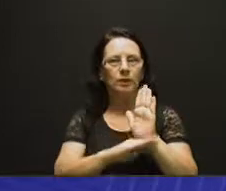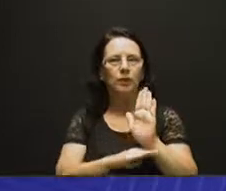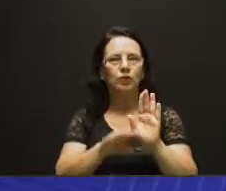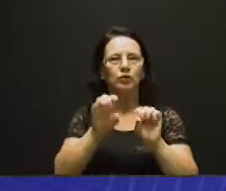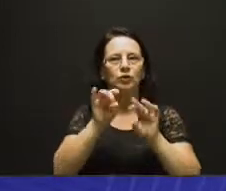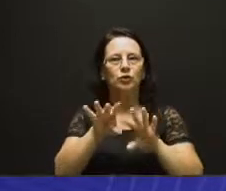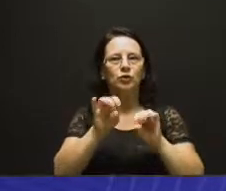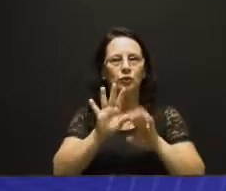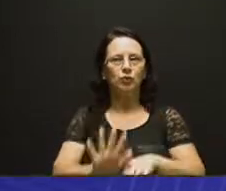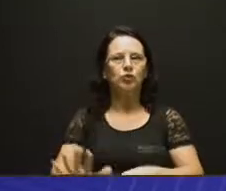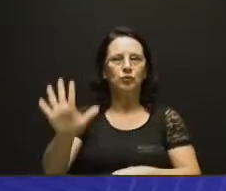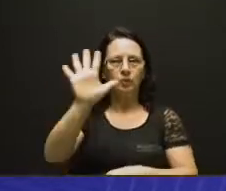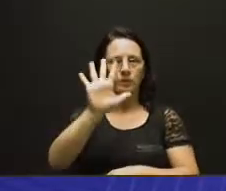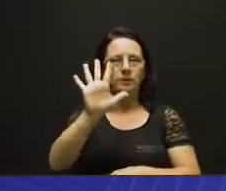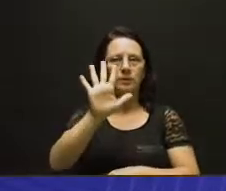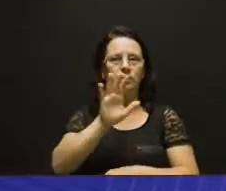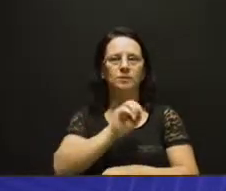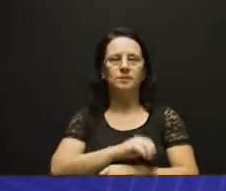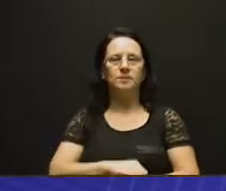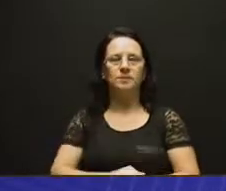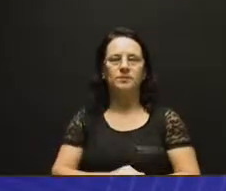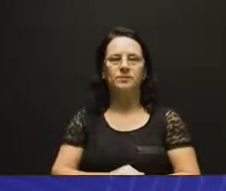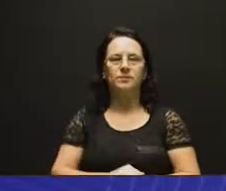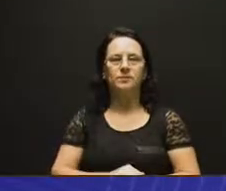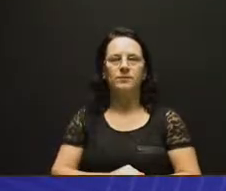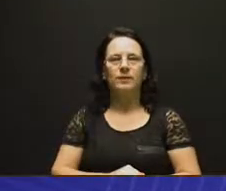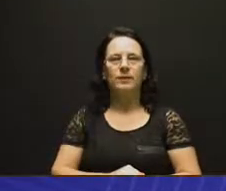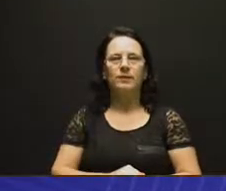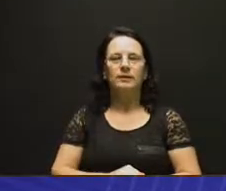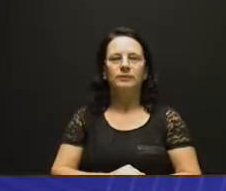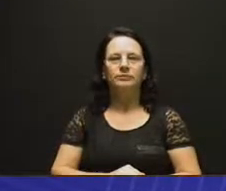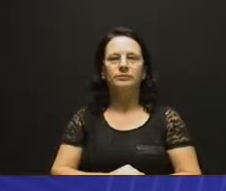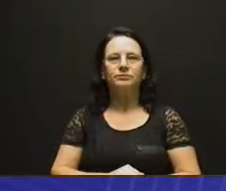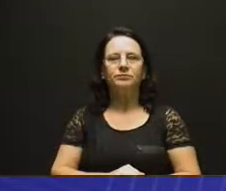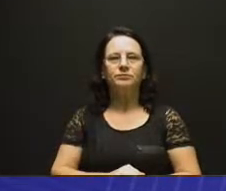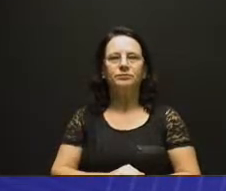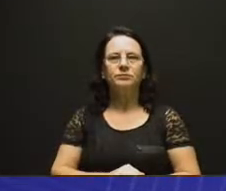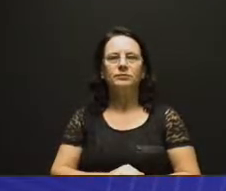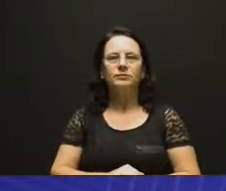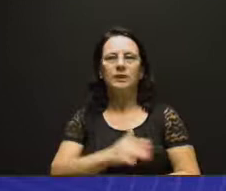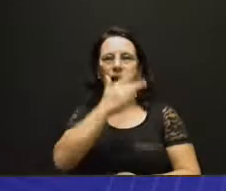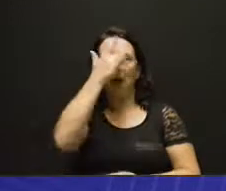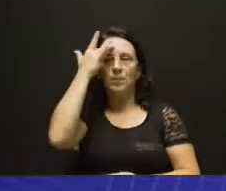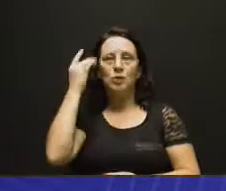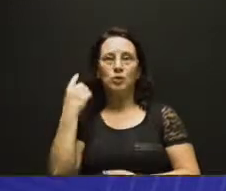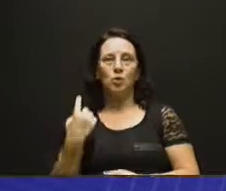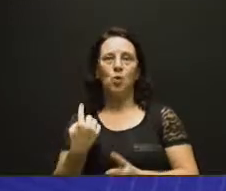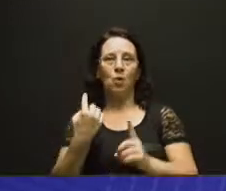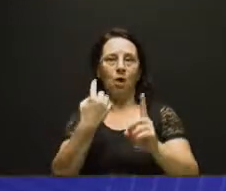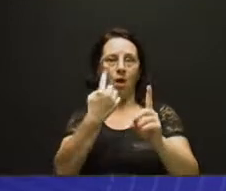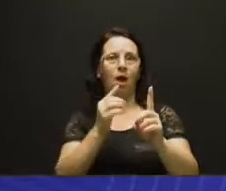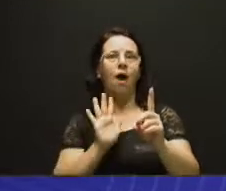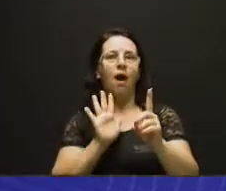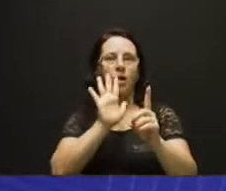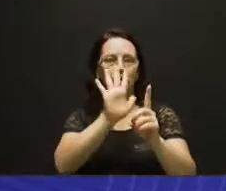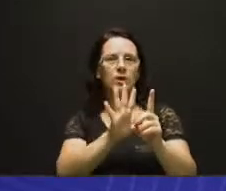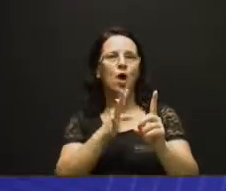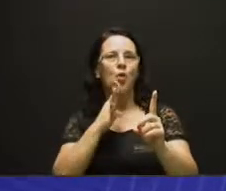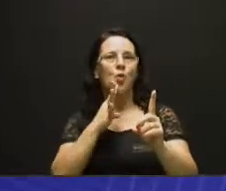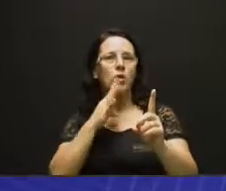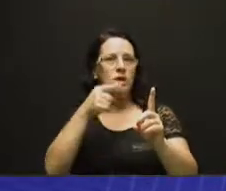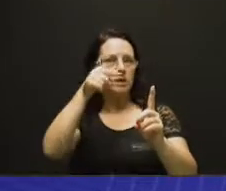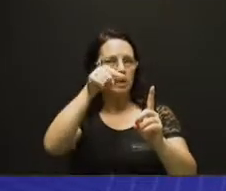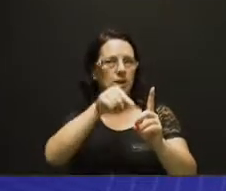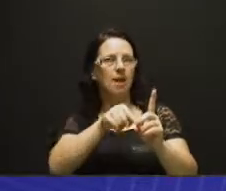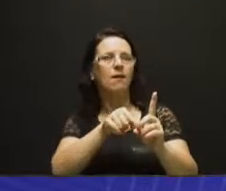plano nacional de educação o papel do mediador acho que fica claro né primeiro conhecer muito